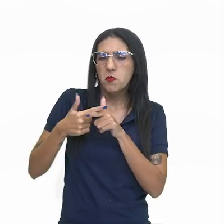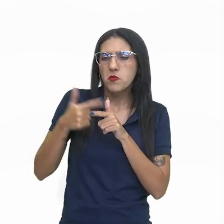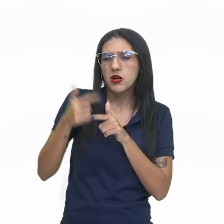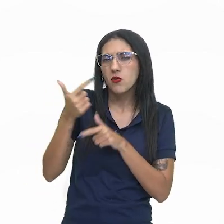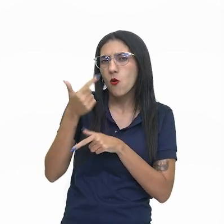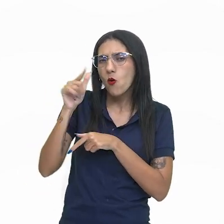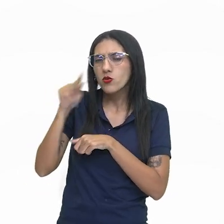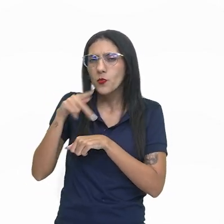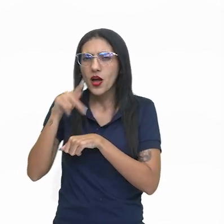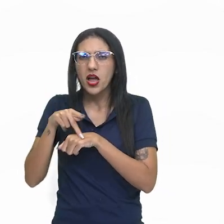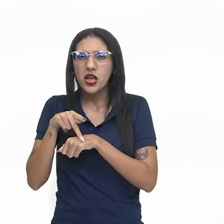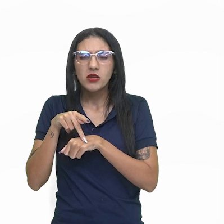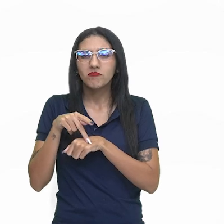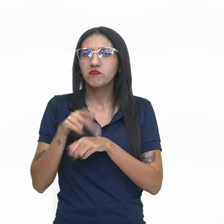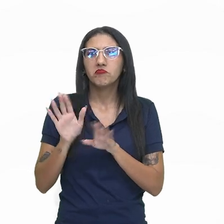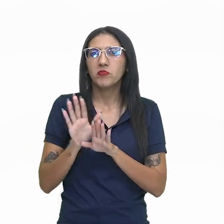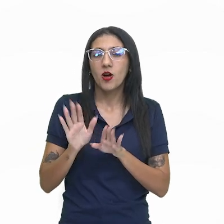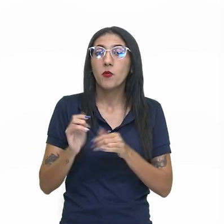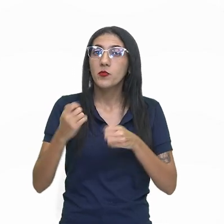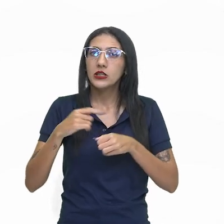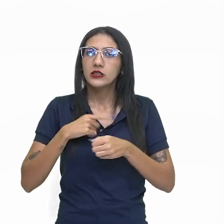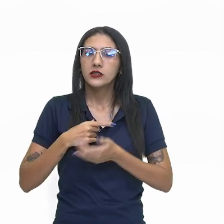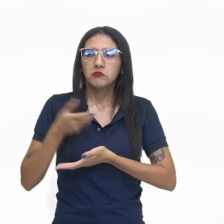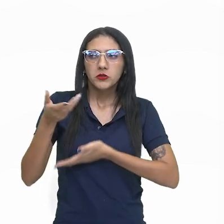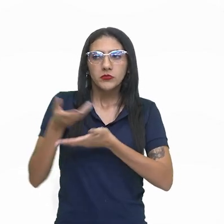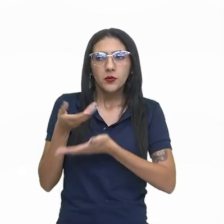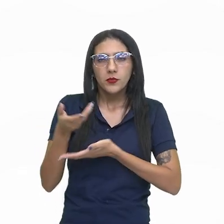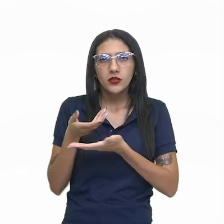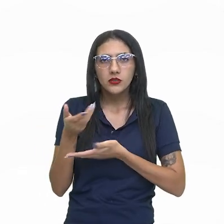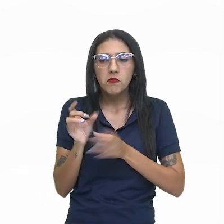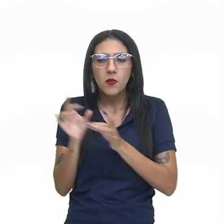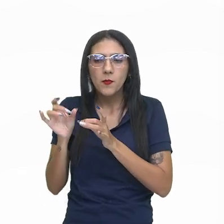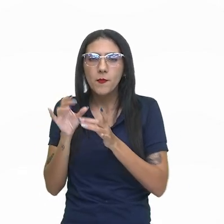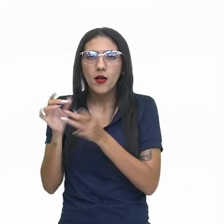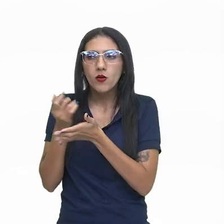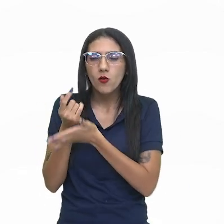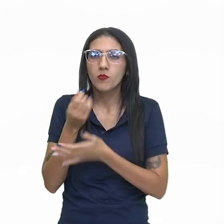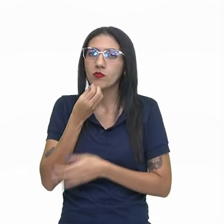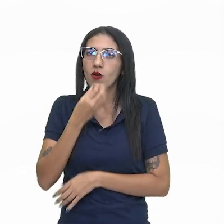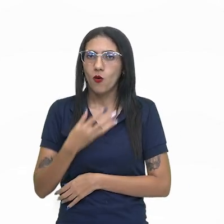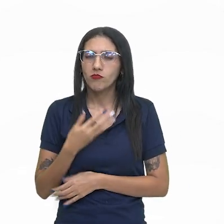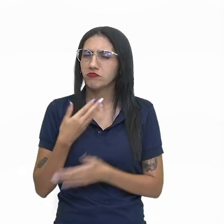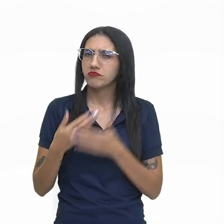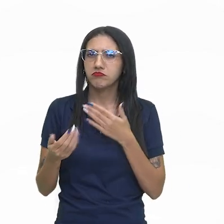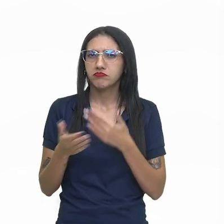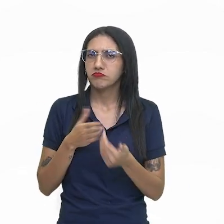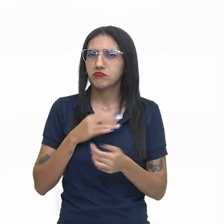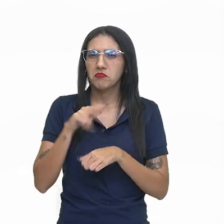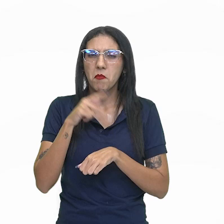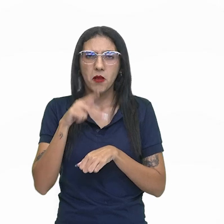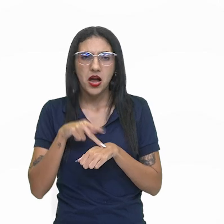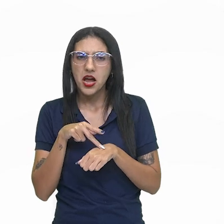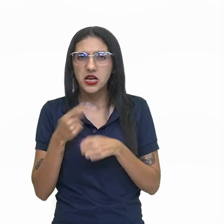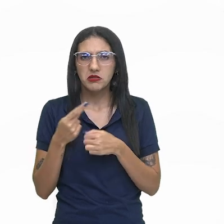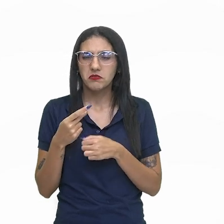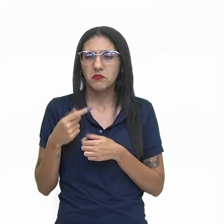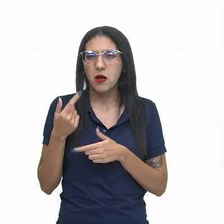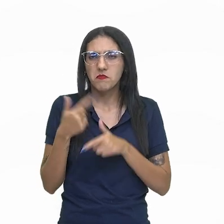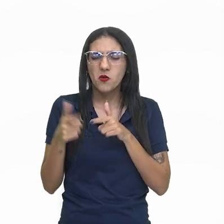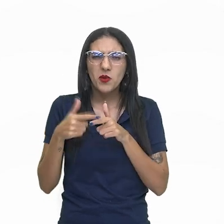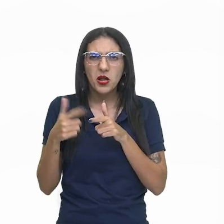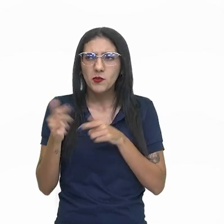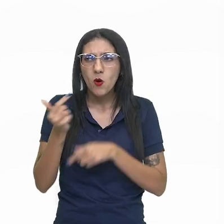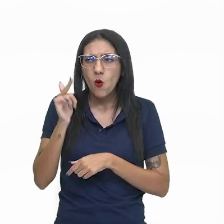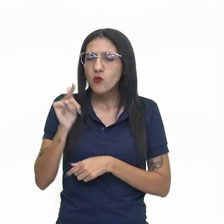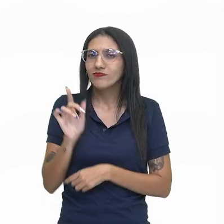falando mal de outro país. Tem que manter relações comerciais, sim, né? Com quem quer que seja. E não ficar se metendo em assuntos